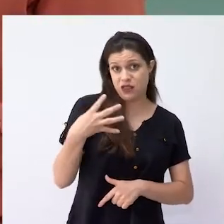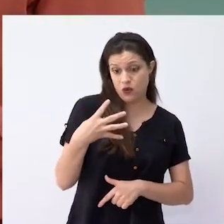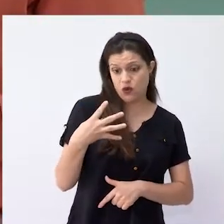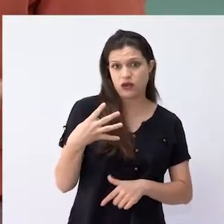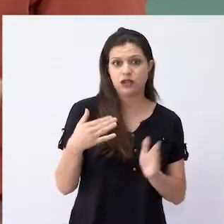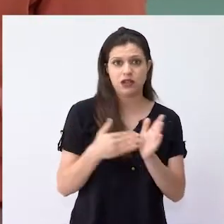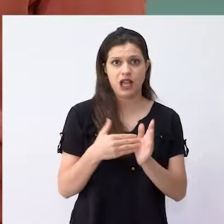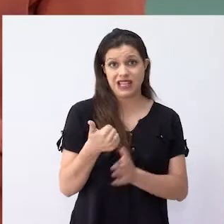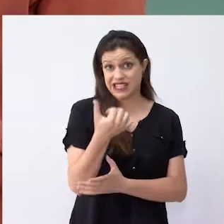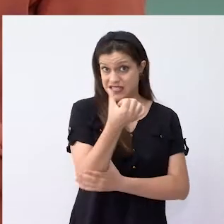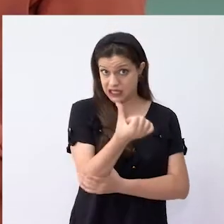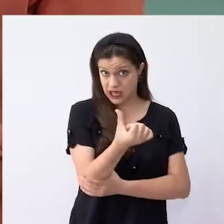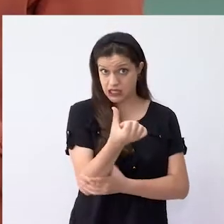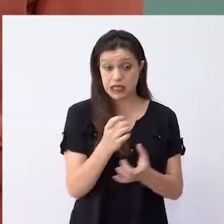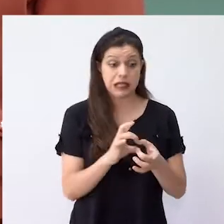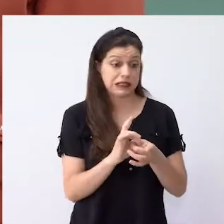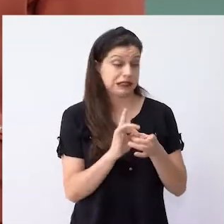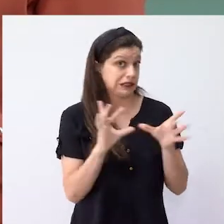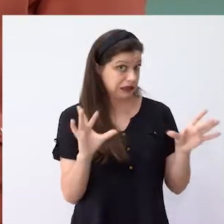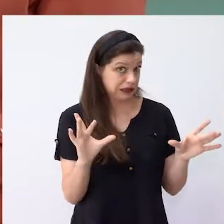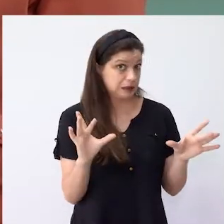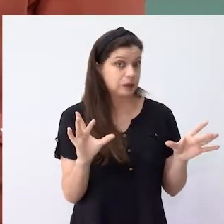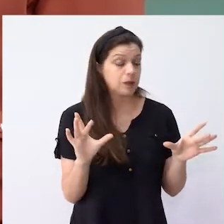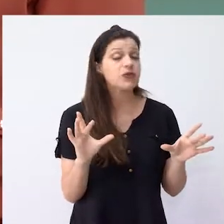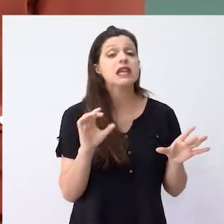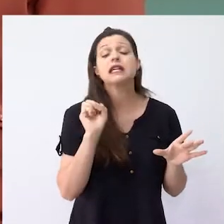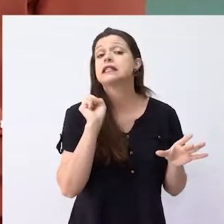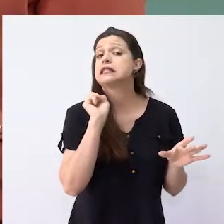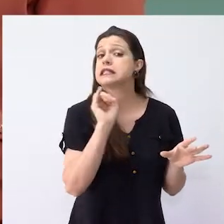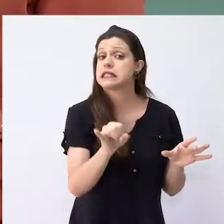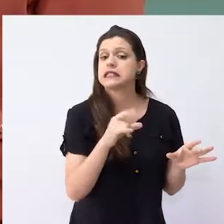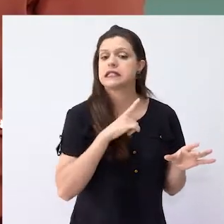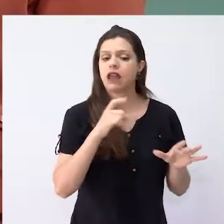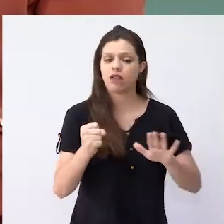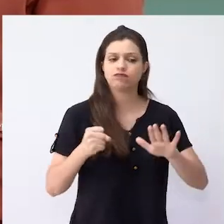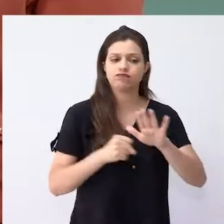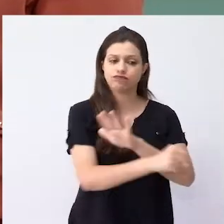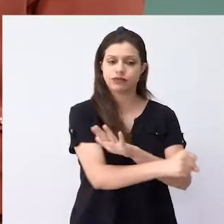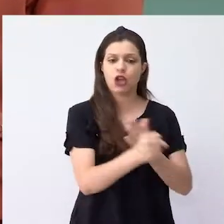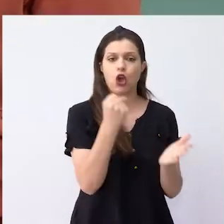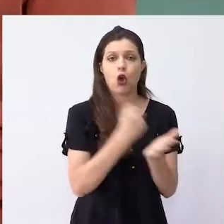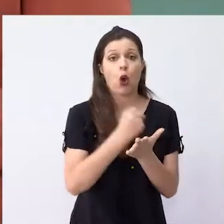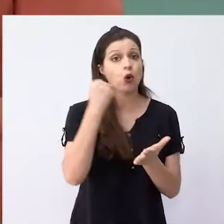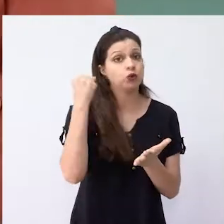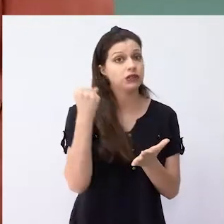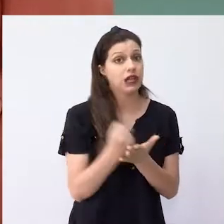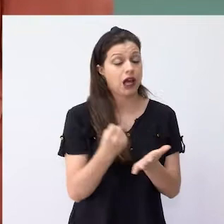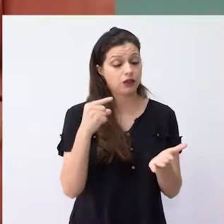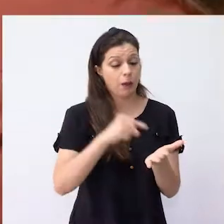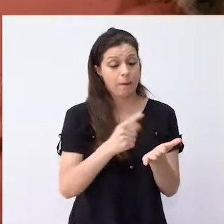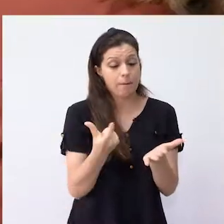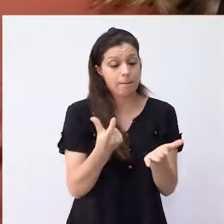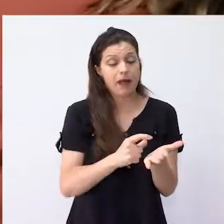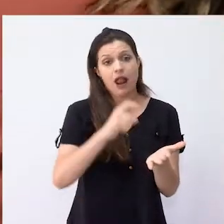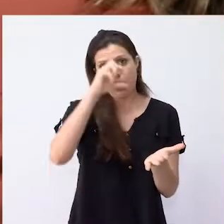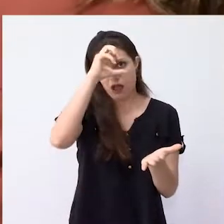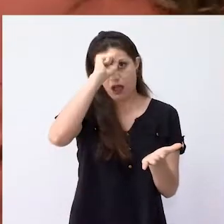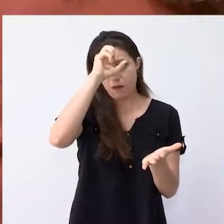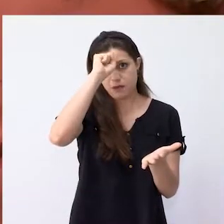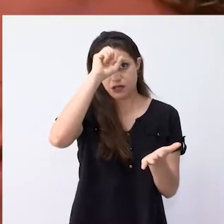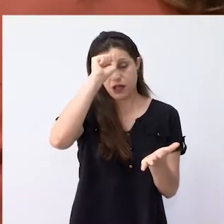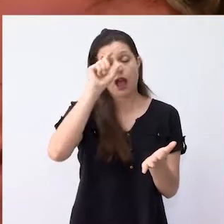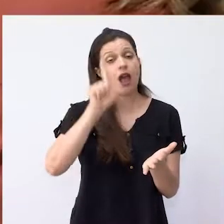é considerado permitido se ele estiver colocado como um contrato de aprendizagem, que é um